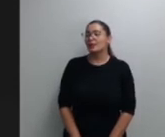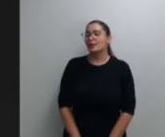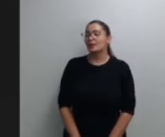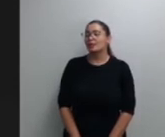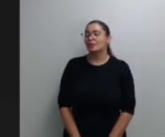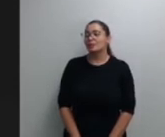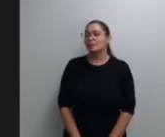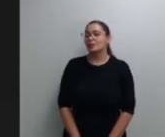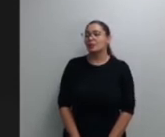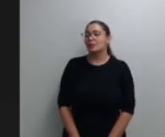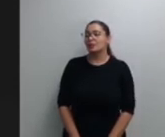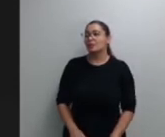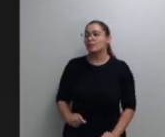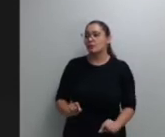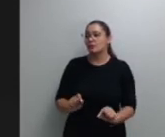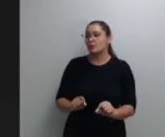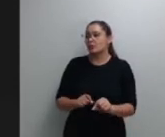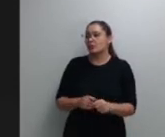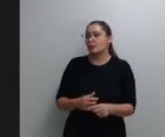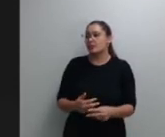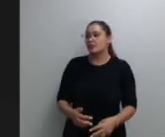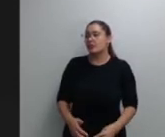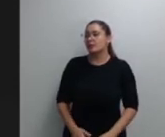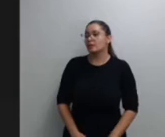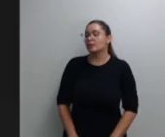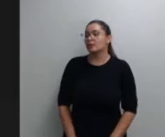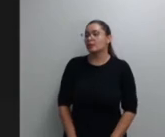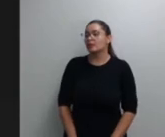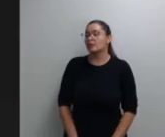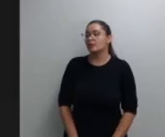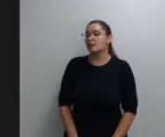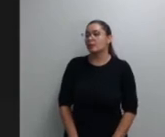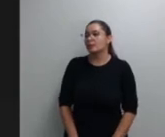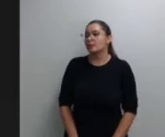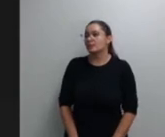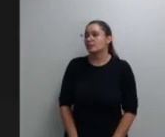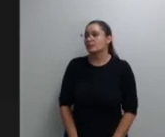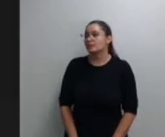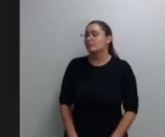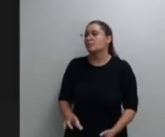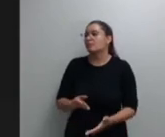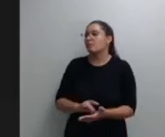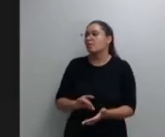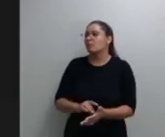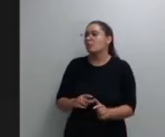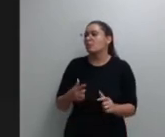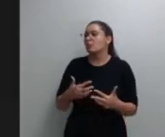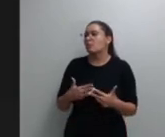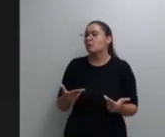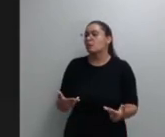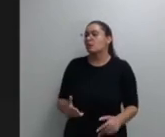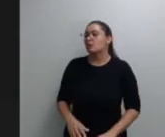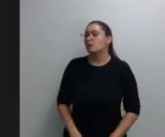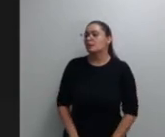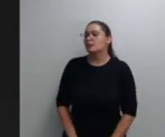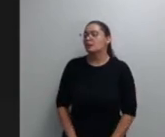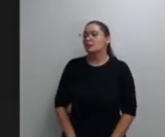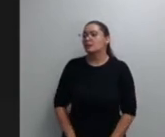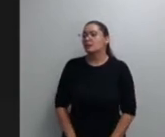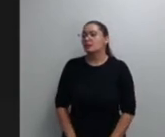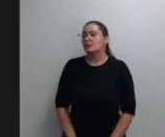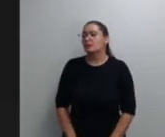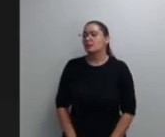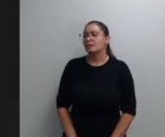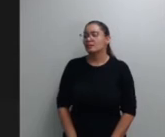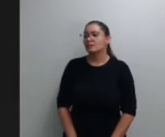poderia alterar as regras da edital mas não a qualquer tempo não